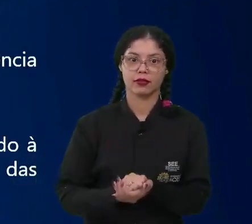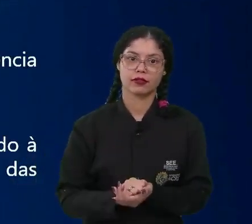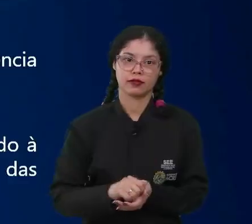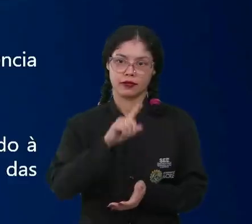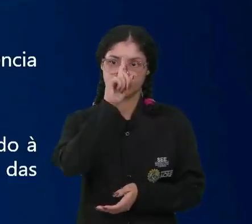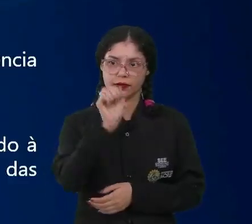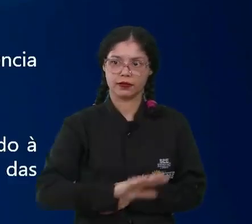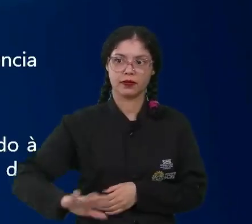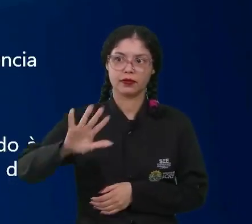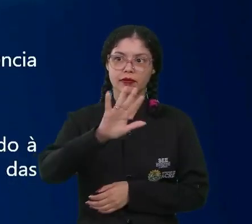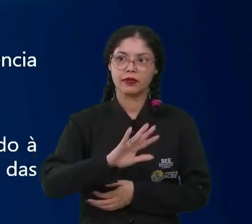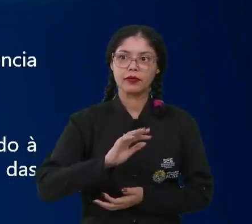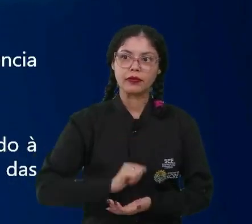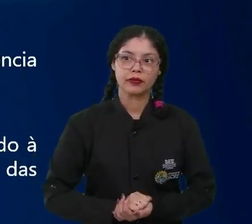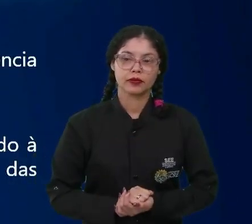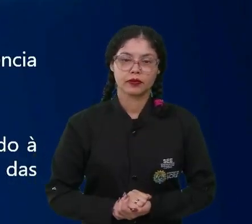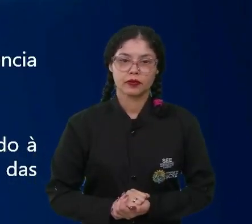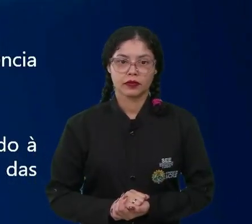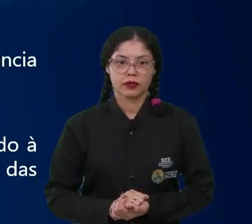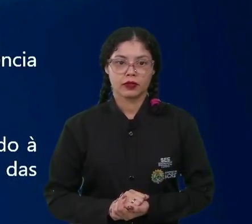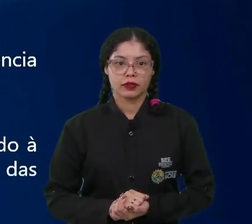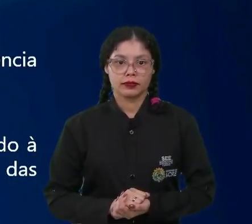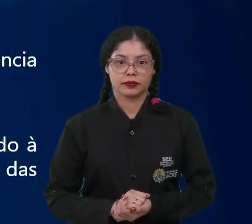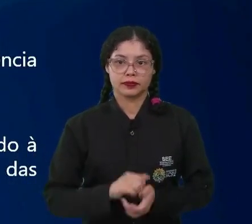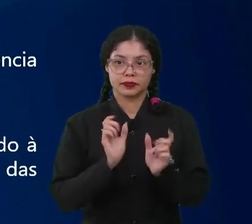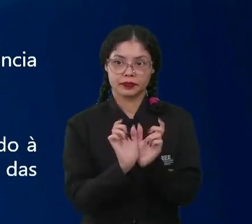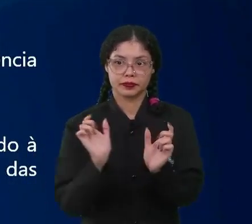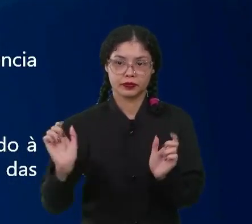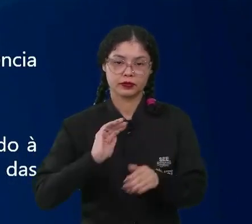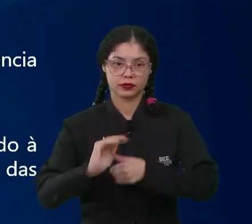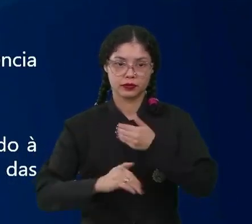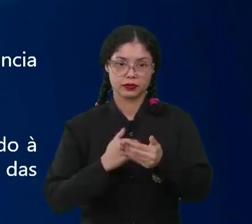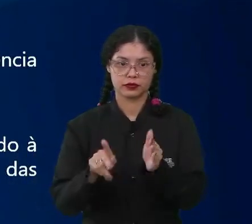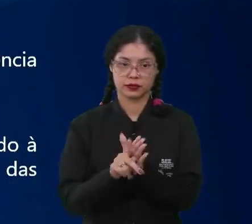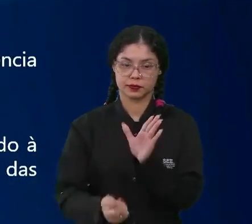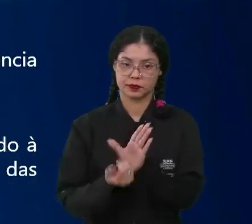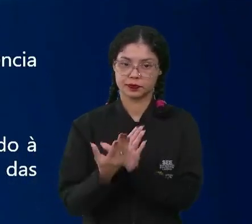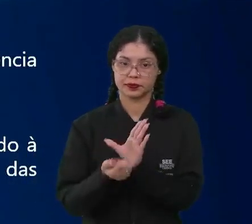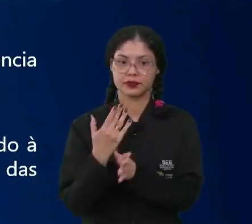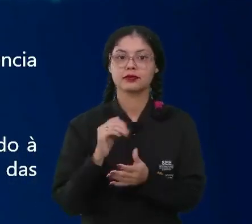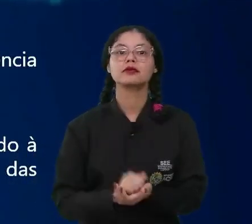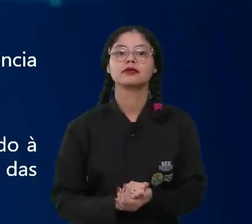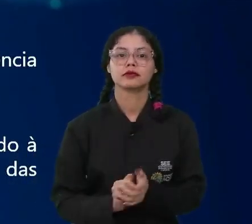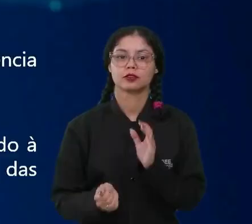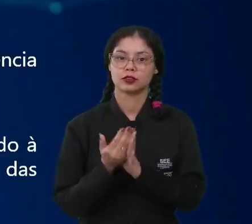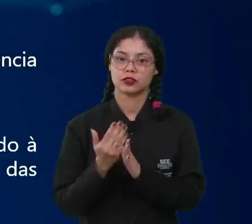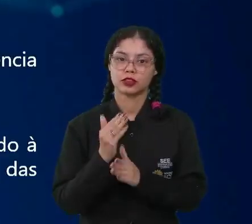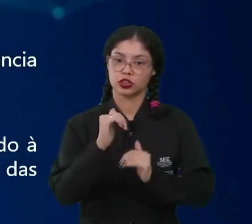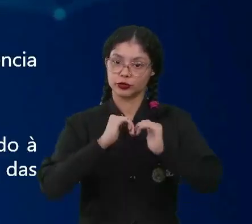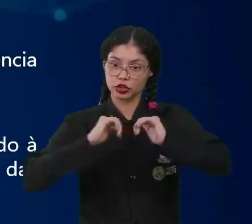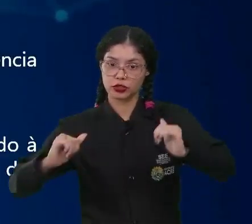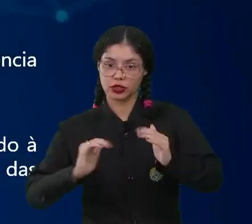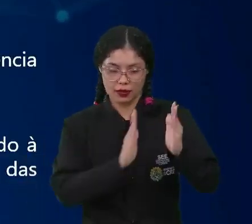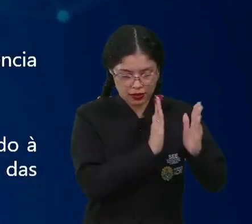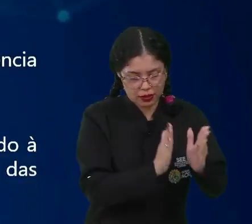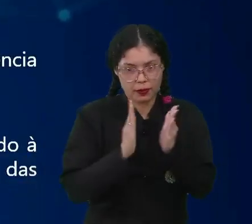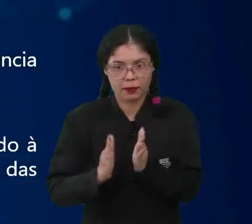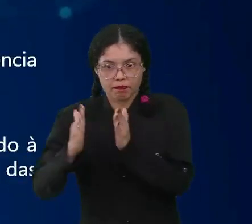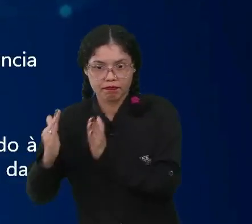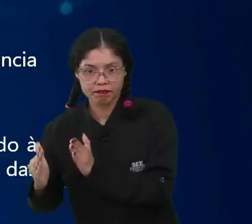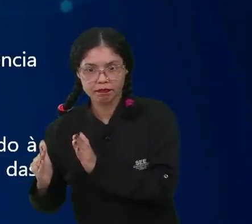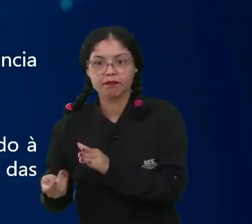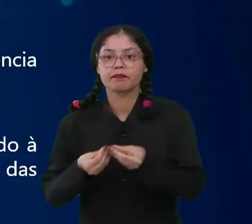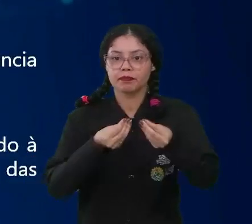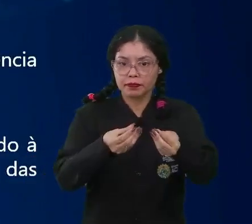econômica no cenário internacional. A fragmentação do processo produtivo é uma produção que é dividida em etapas